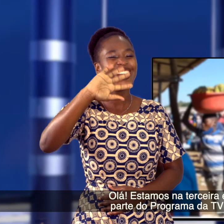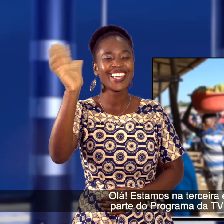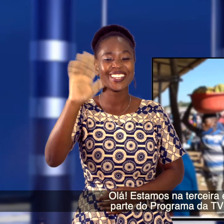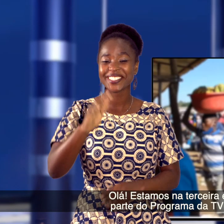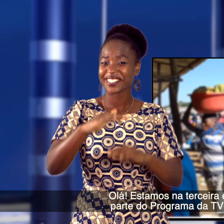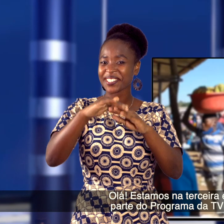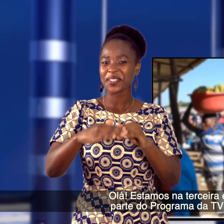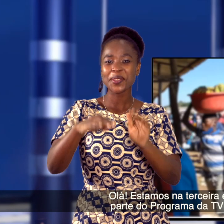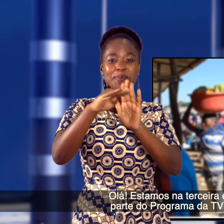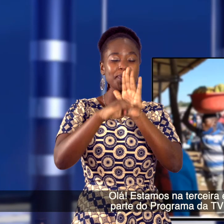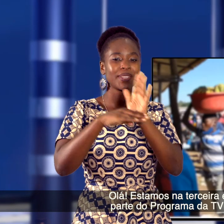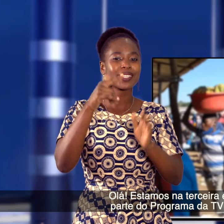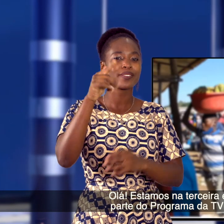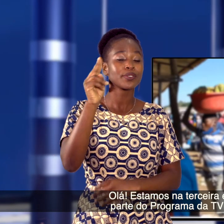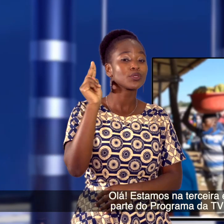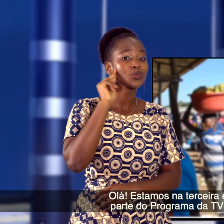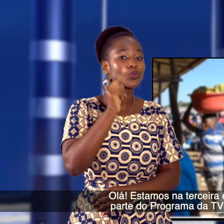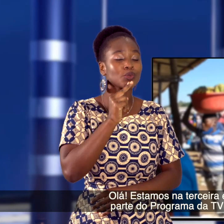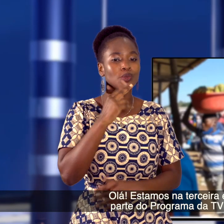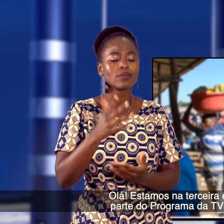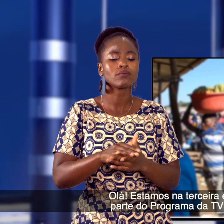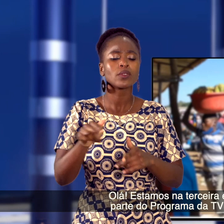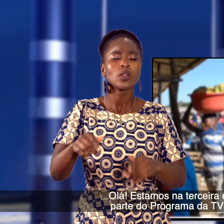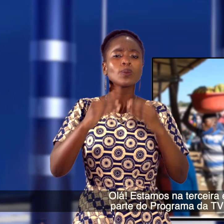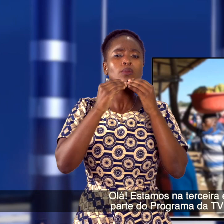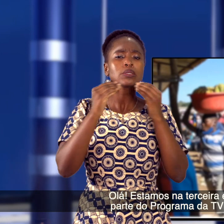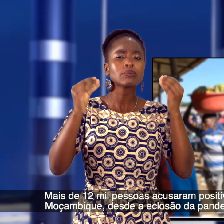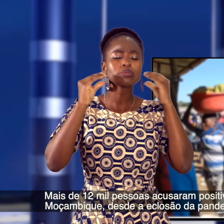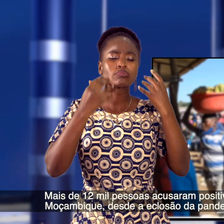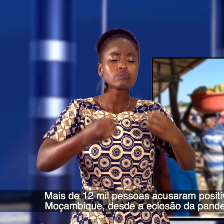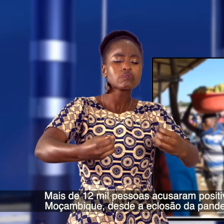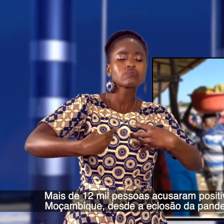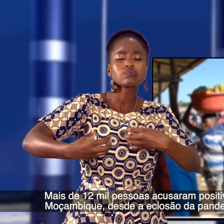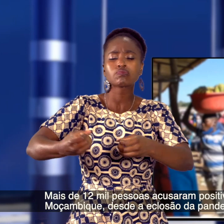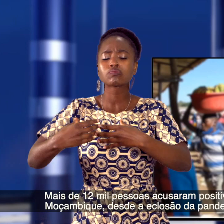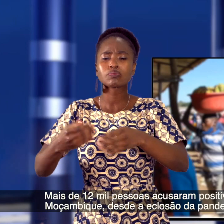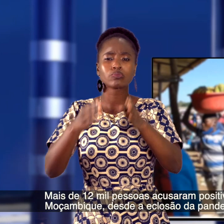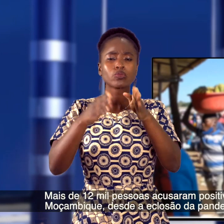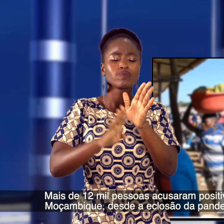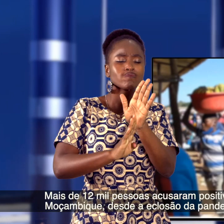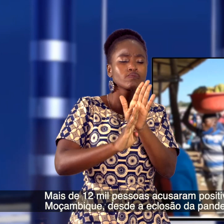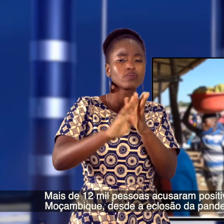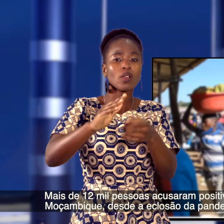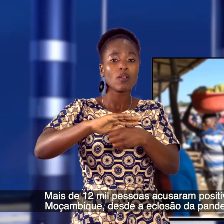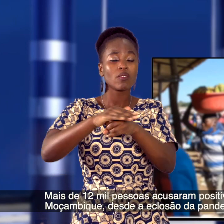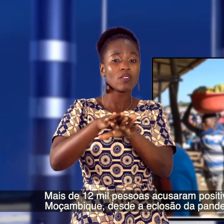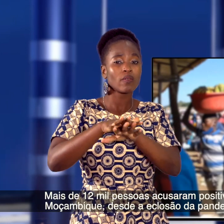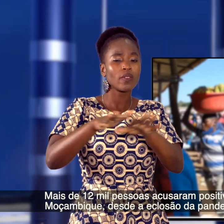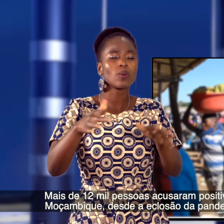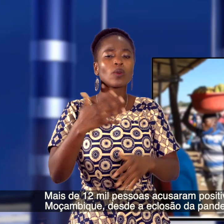Olá, estamos na terceira e última parte do programa da TV Surdo. Mais de 12 mil pessoas